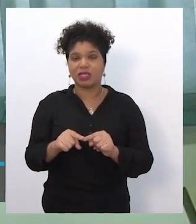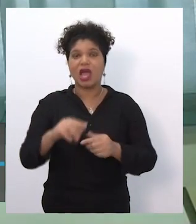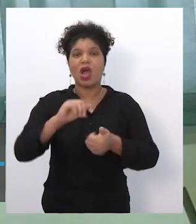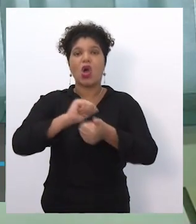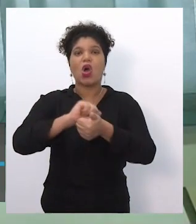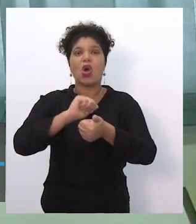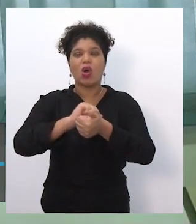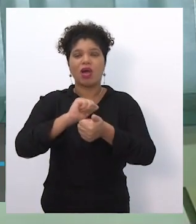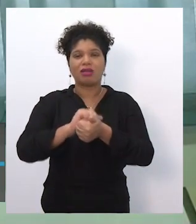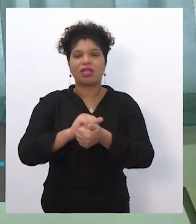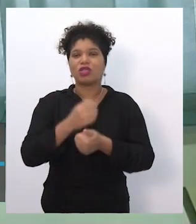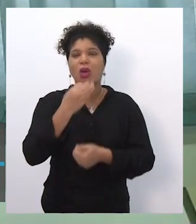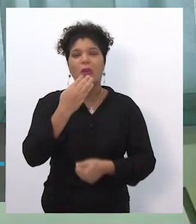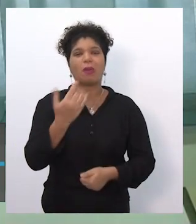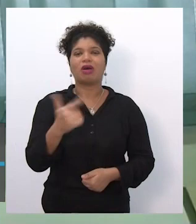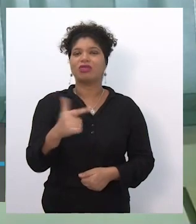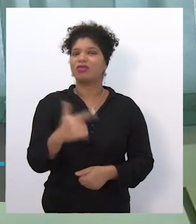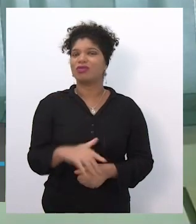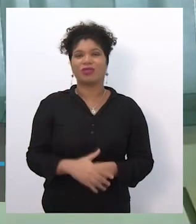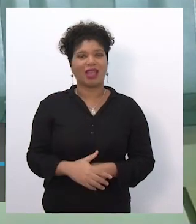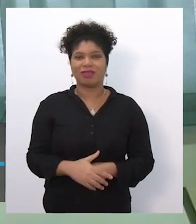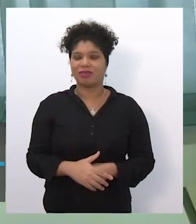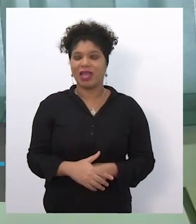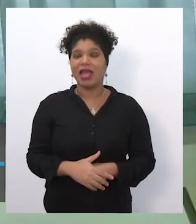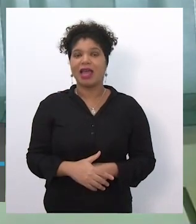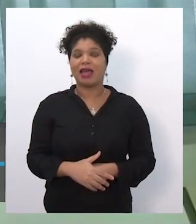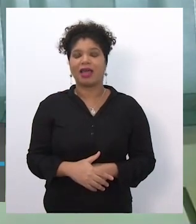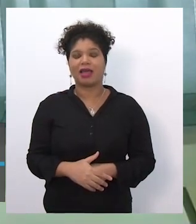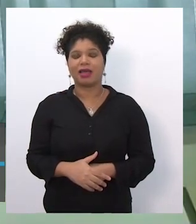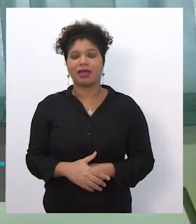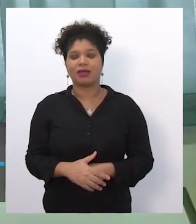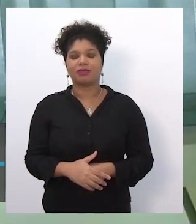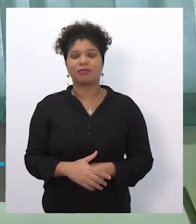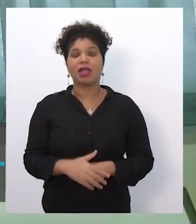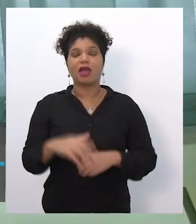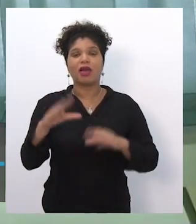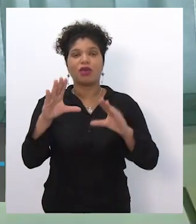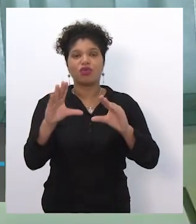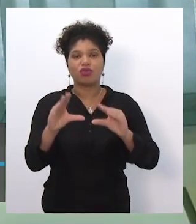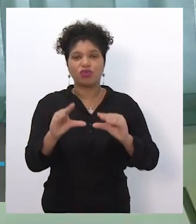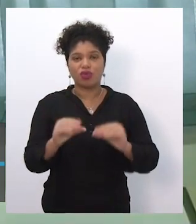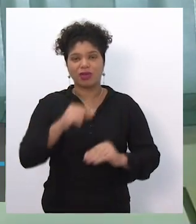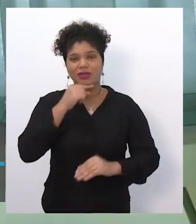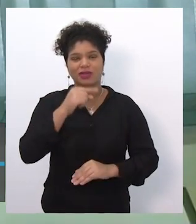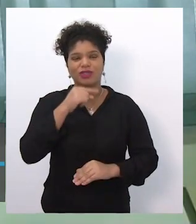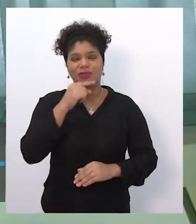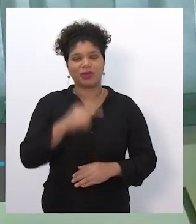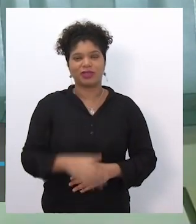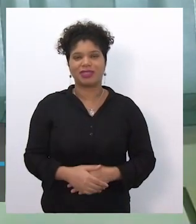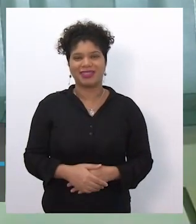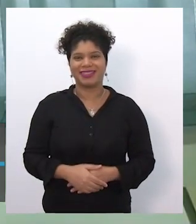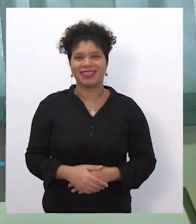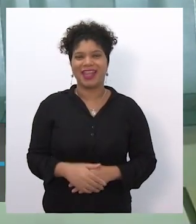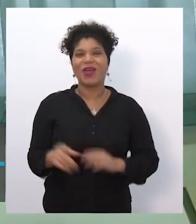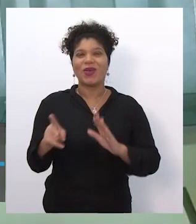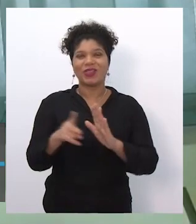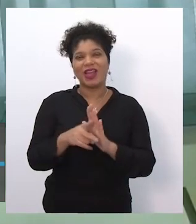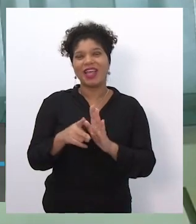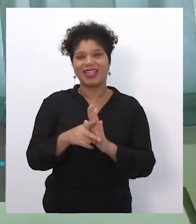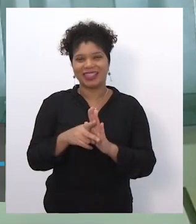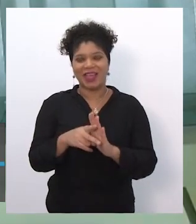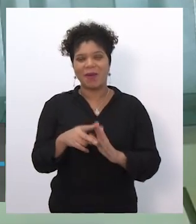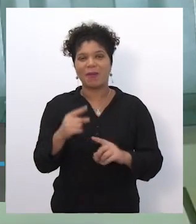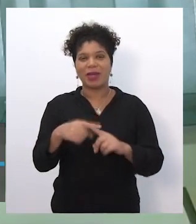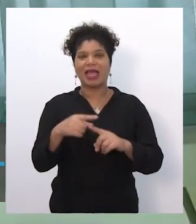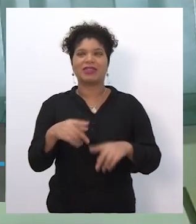a dissipar essa temperatura, vamos falar assim. E, de fato, a placa... Todo mundo fala que o processador